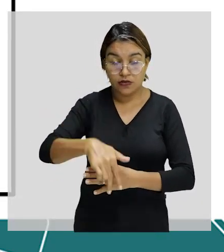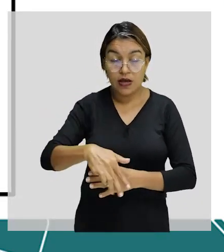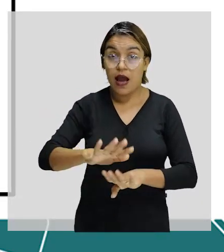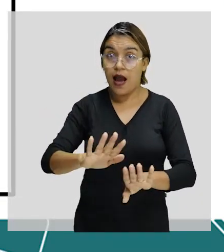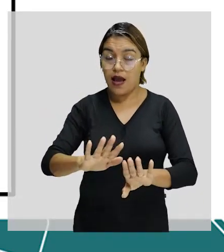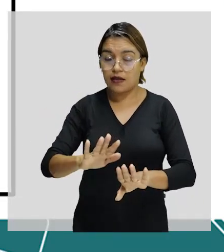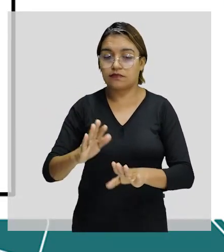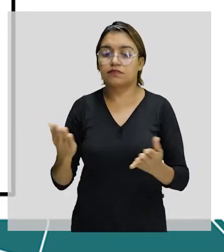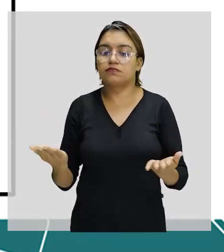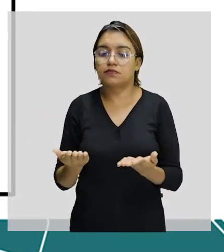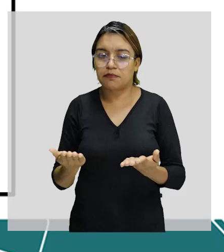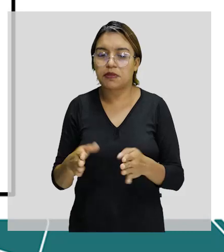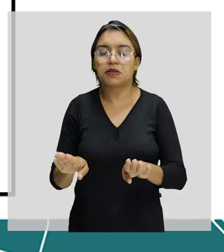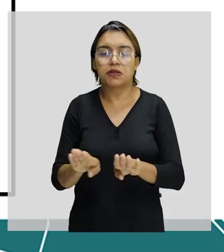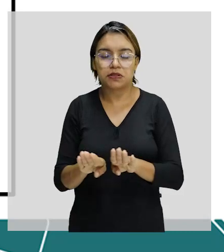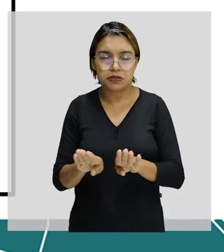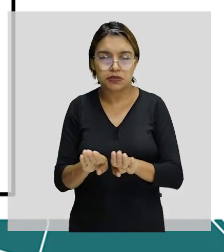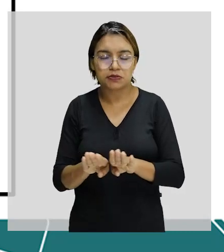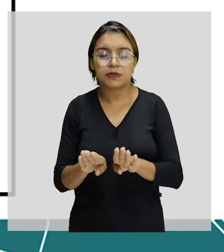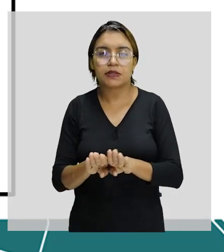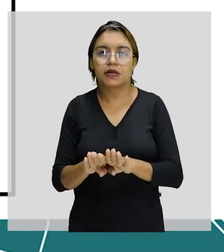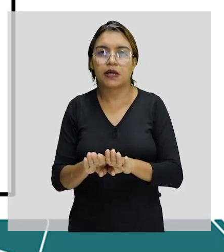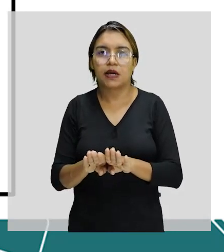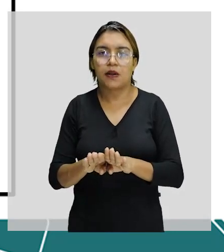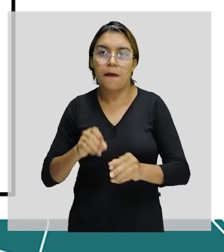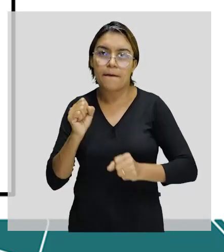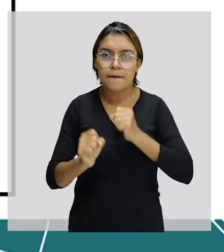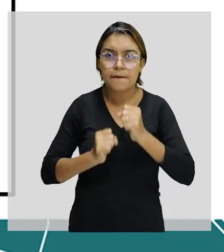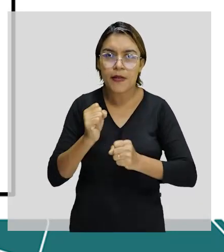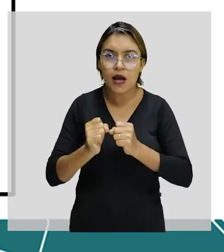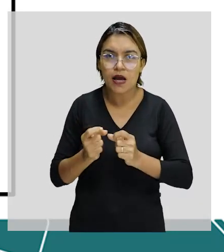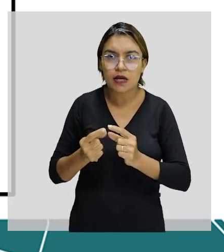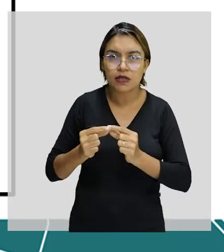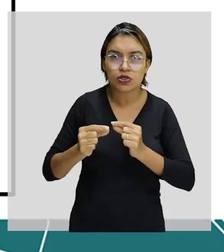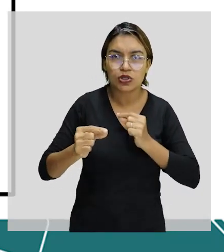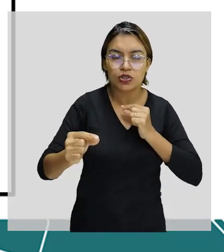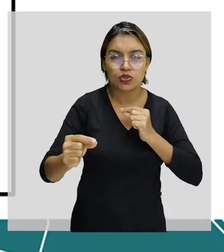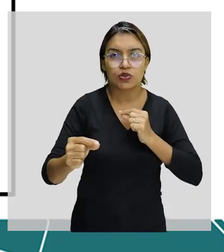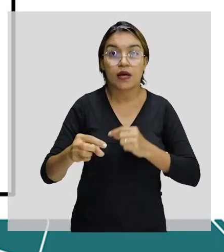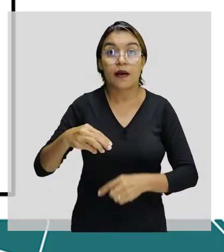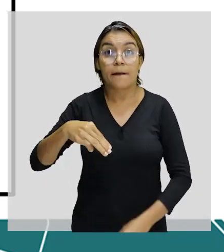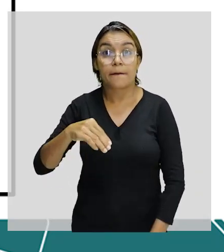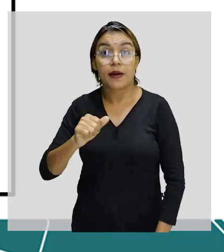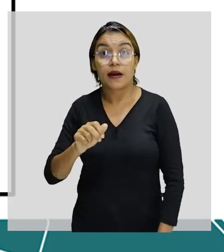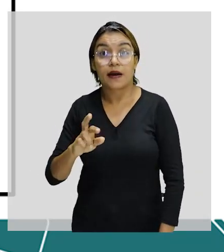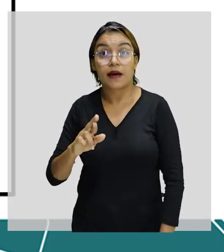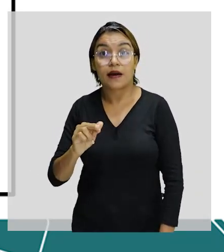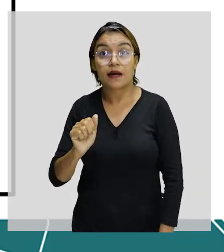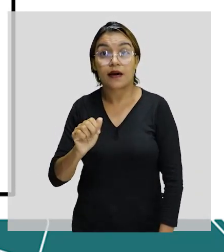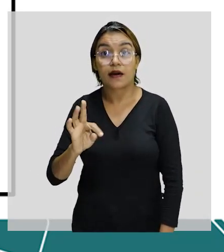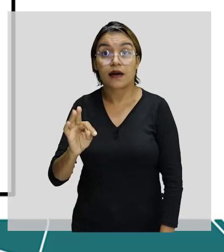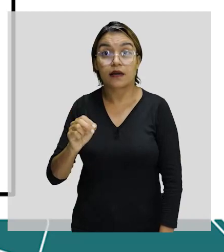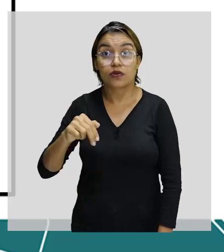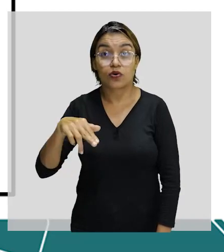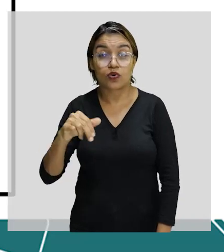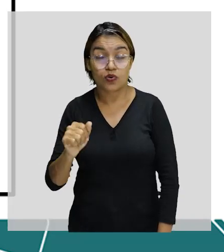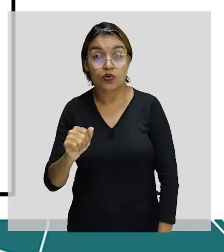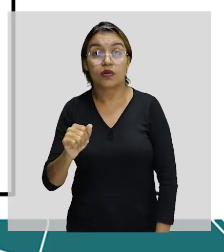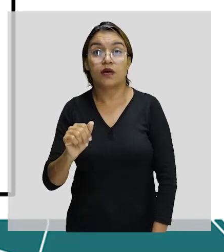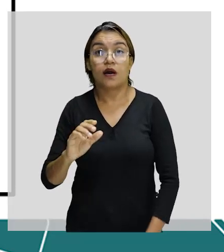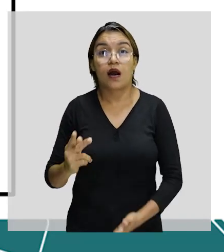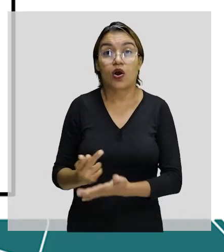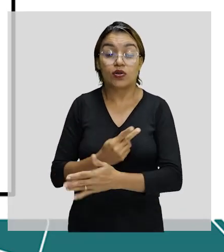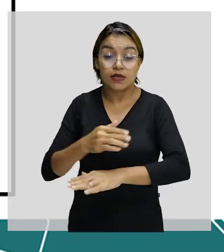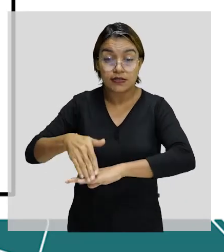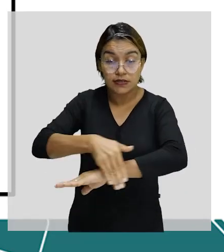também que acontece aqui no atletismo. A maratona é aquela prova mais distante, né? Que acontece na rua.